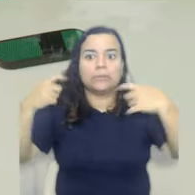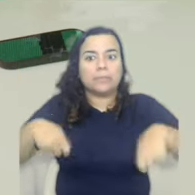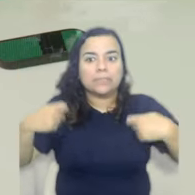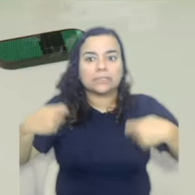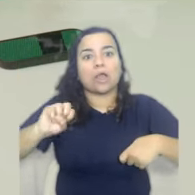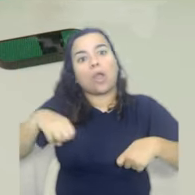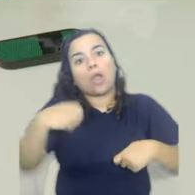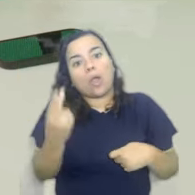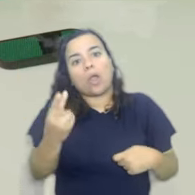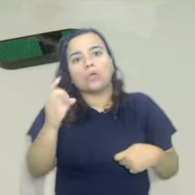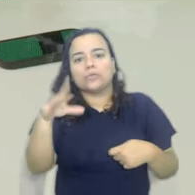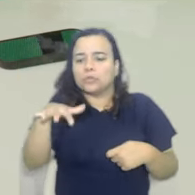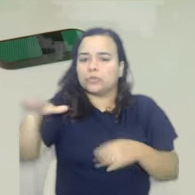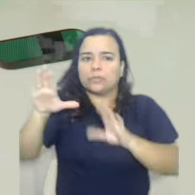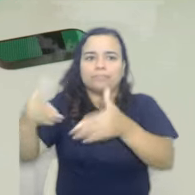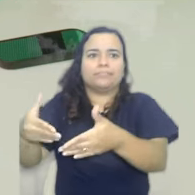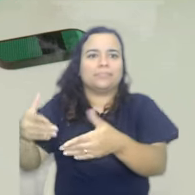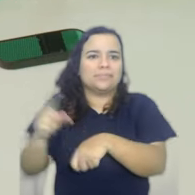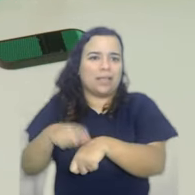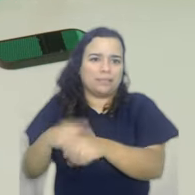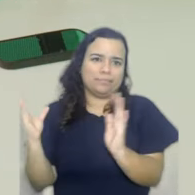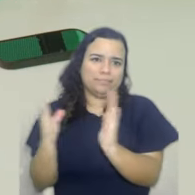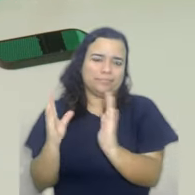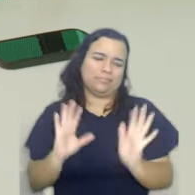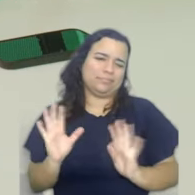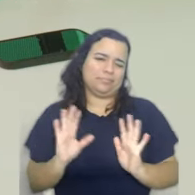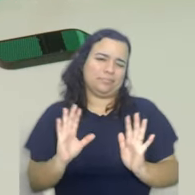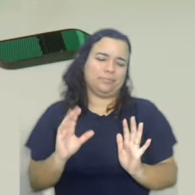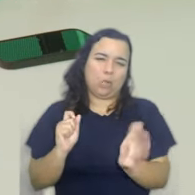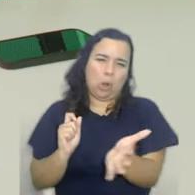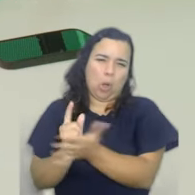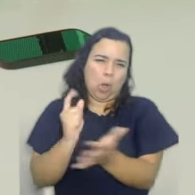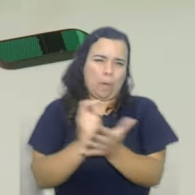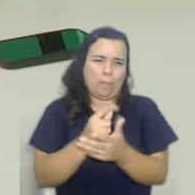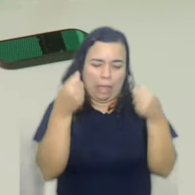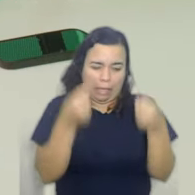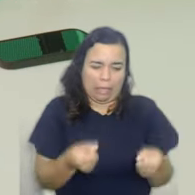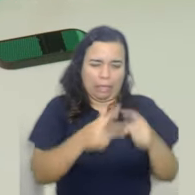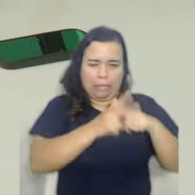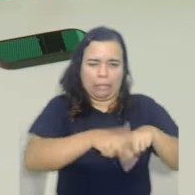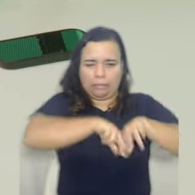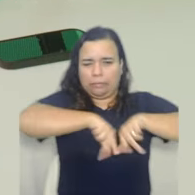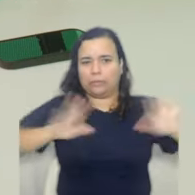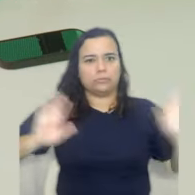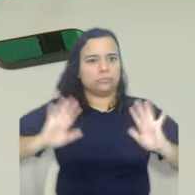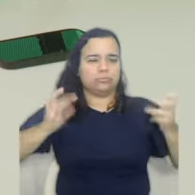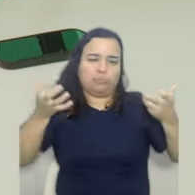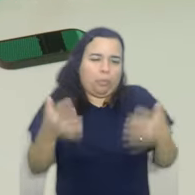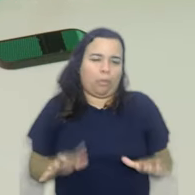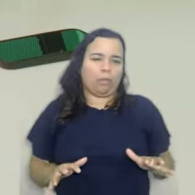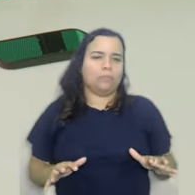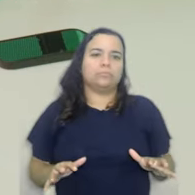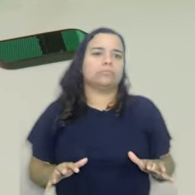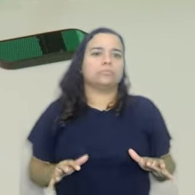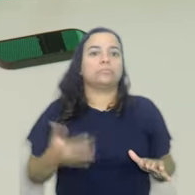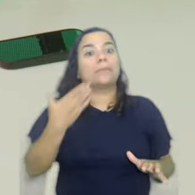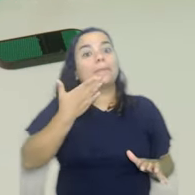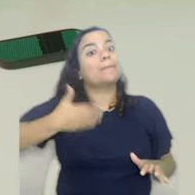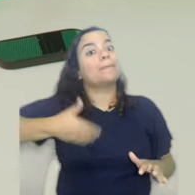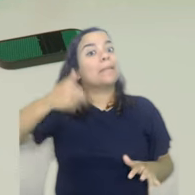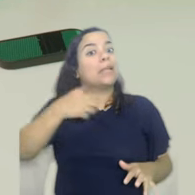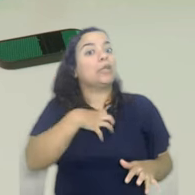exatamente naquela janela então ao invés dele querer comprar para arcar com a manutenção ou ter alguém ali experiente para